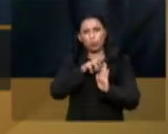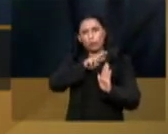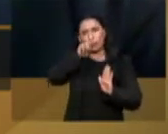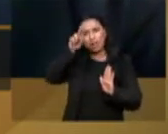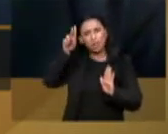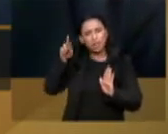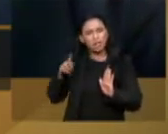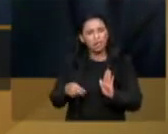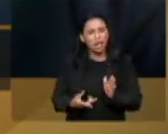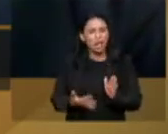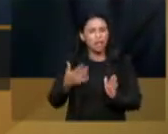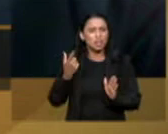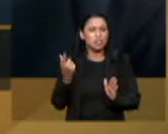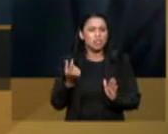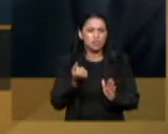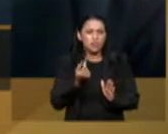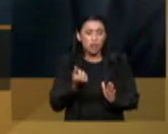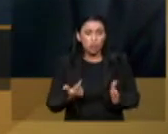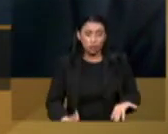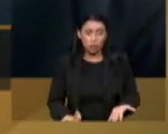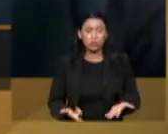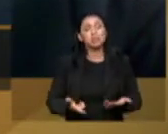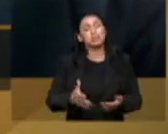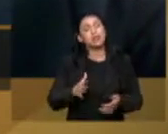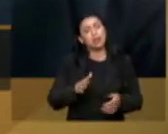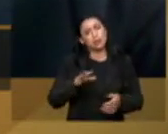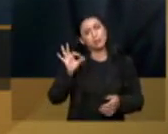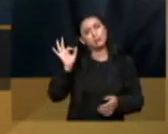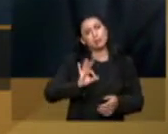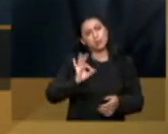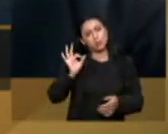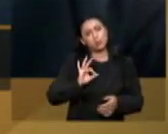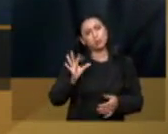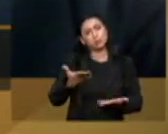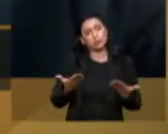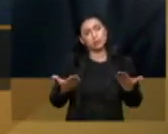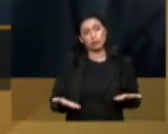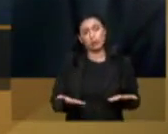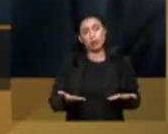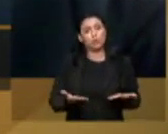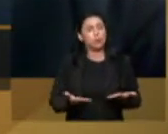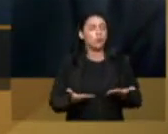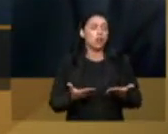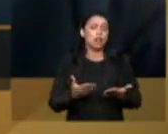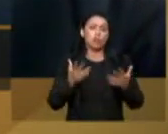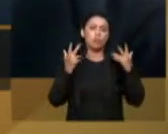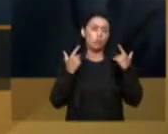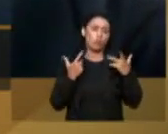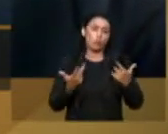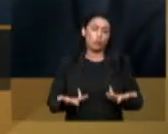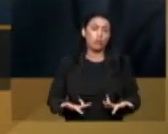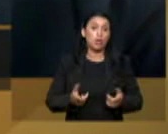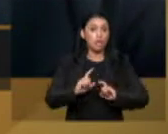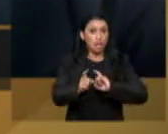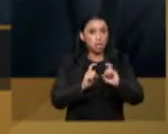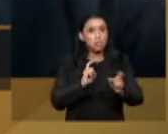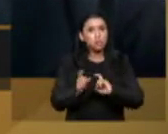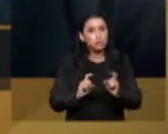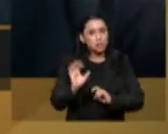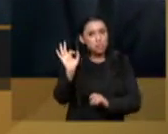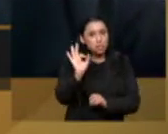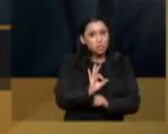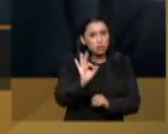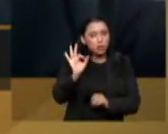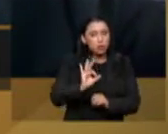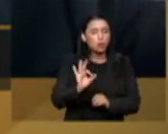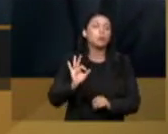preços, é evidente que esta alíquota não é uma alíquota qualquer e que a administração dessa